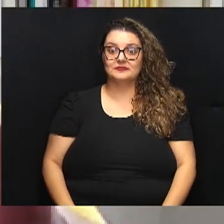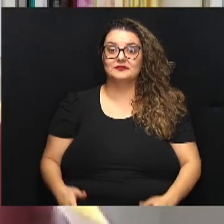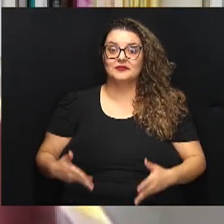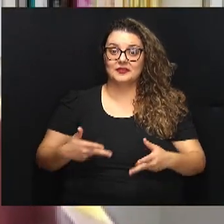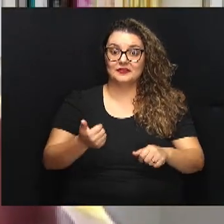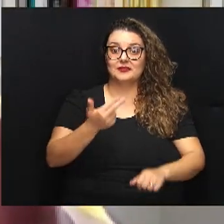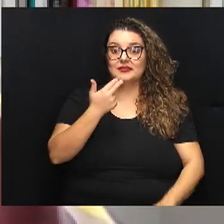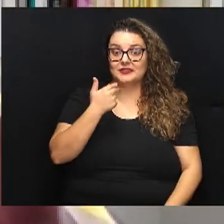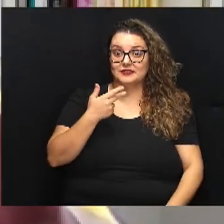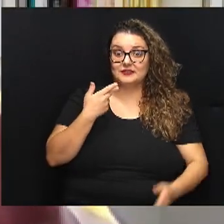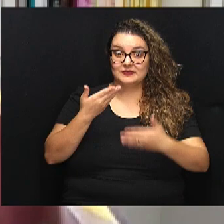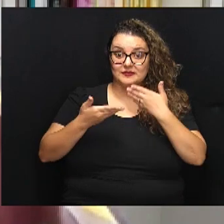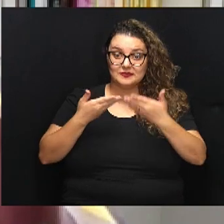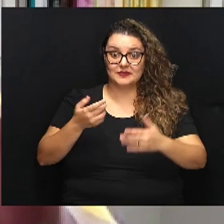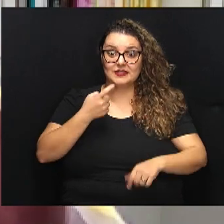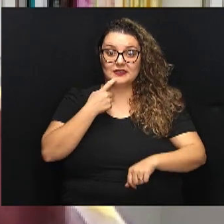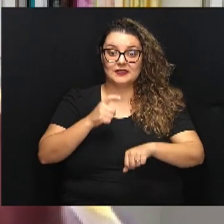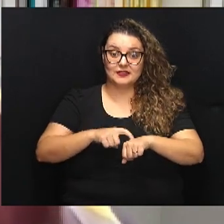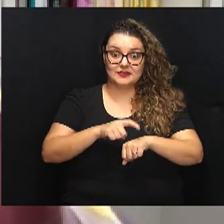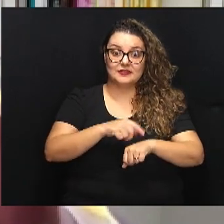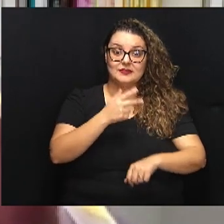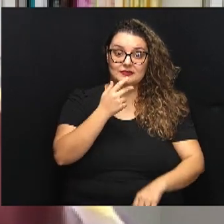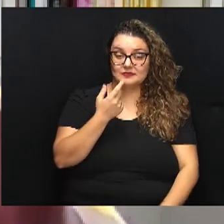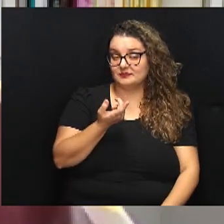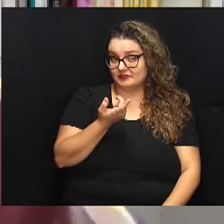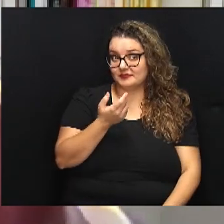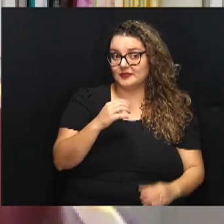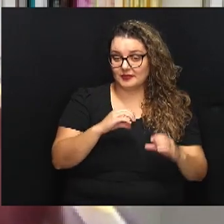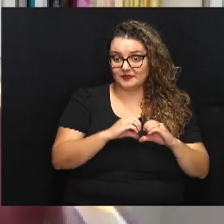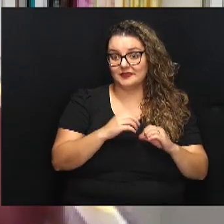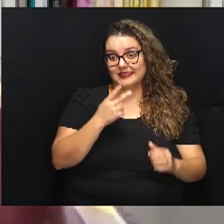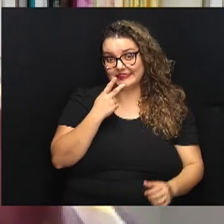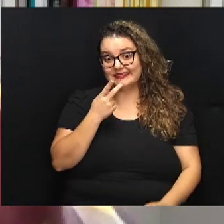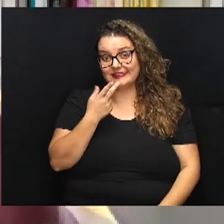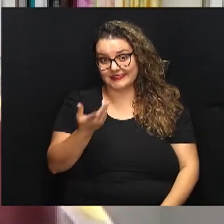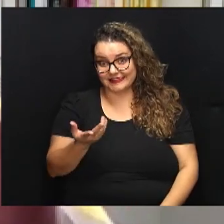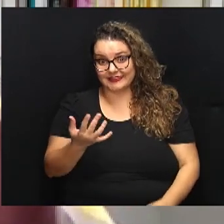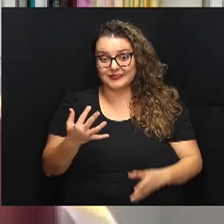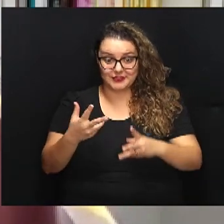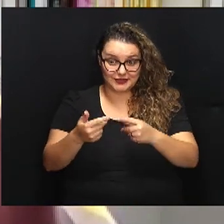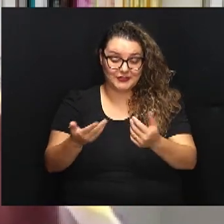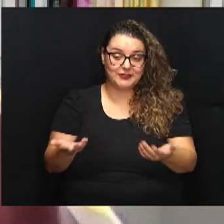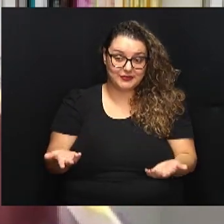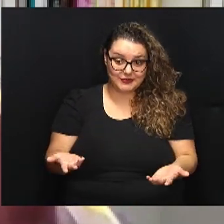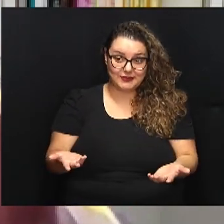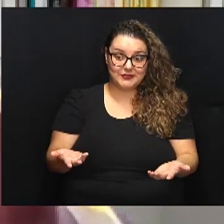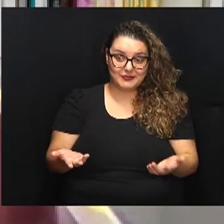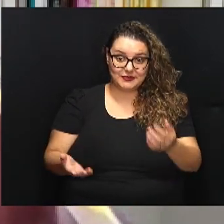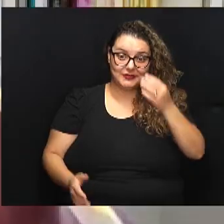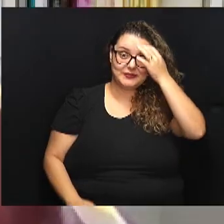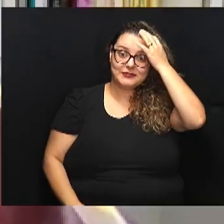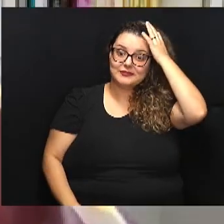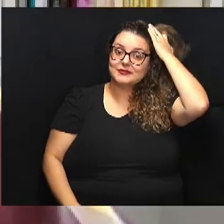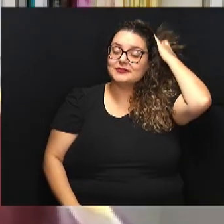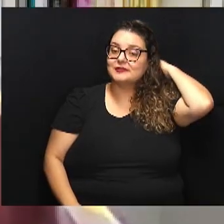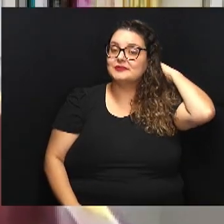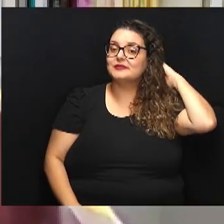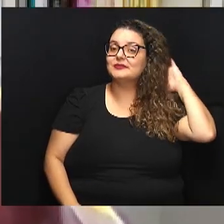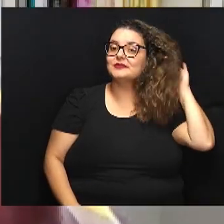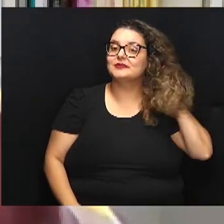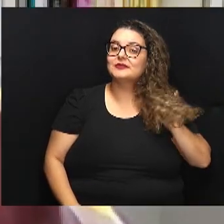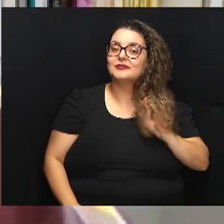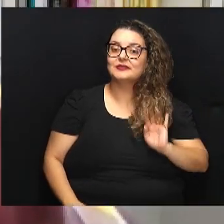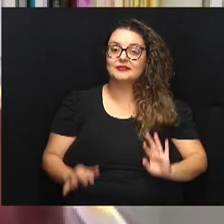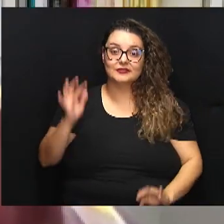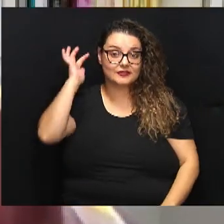falar. Então, esse morango deu para falar provavelmente todo mundo. E deu para falar também